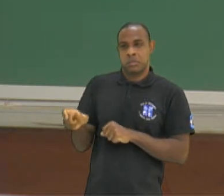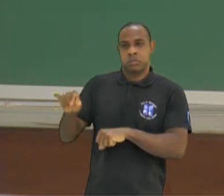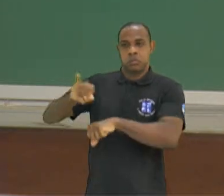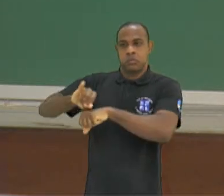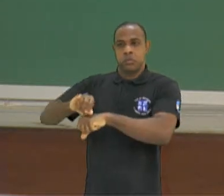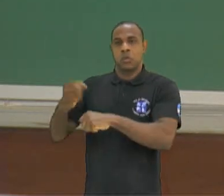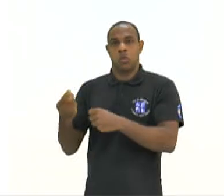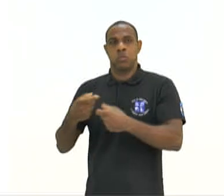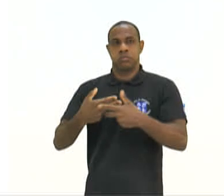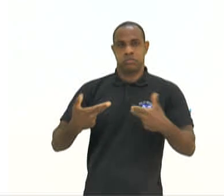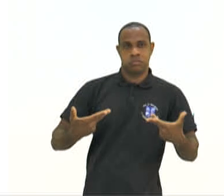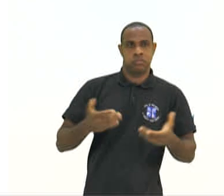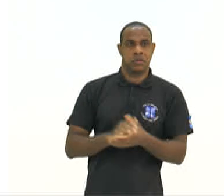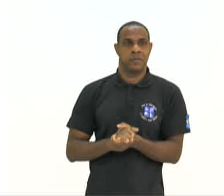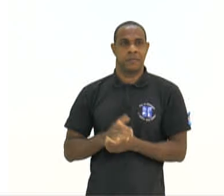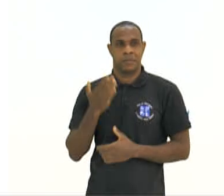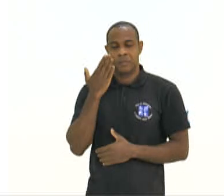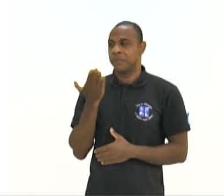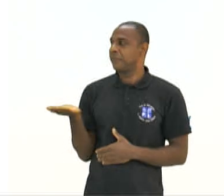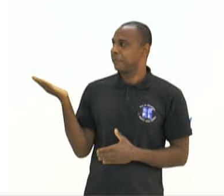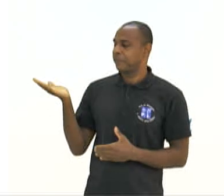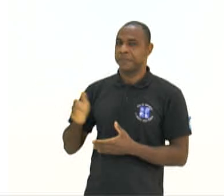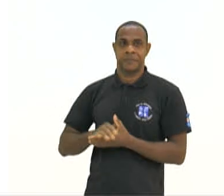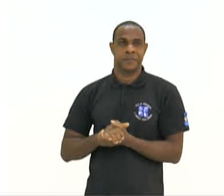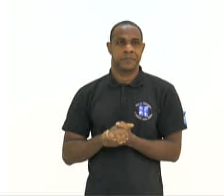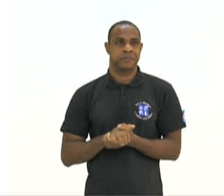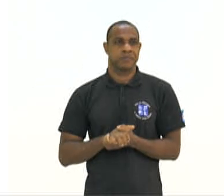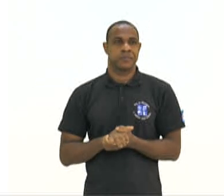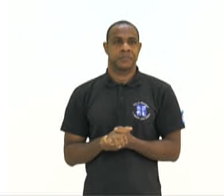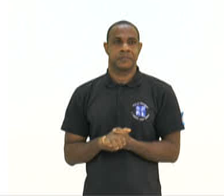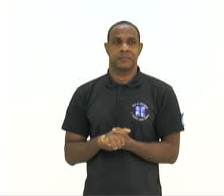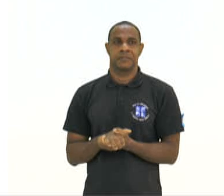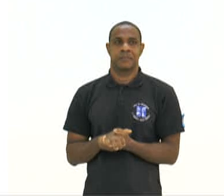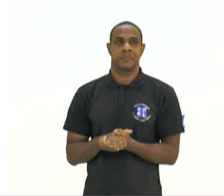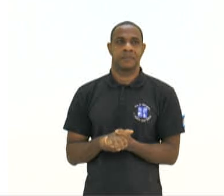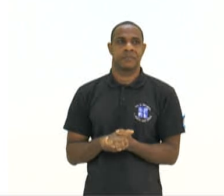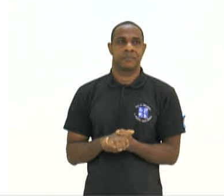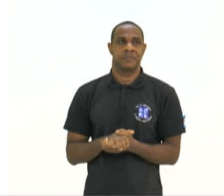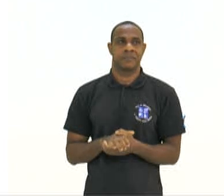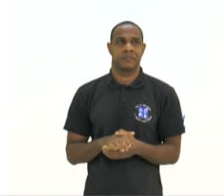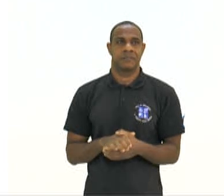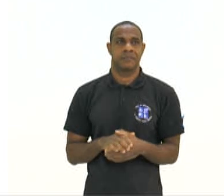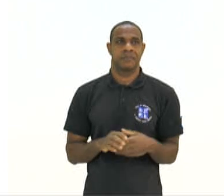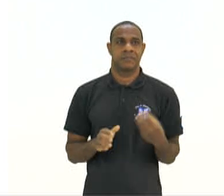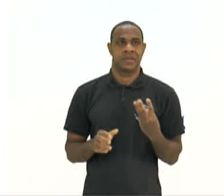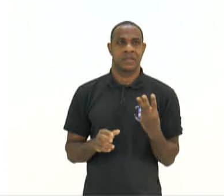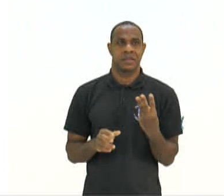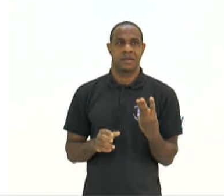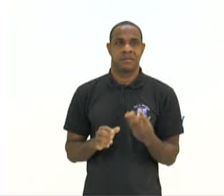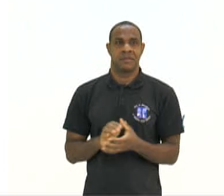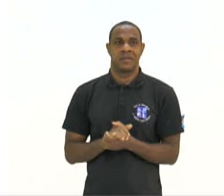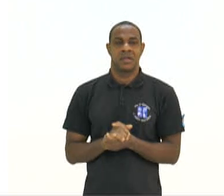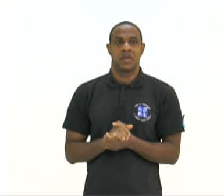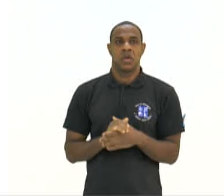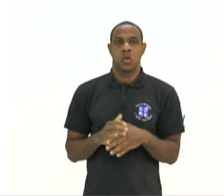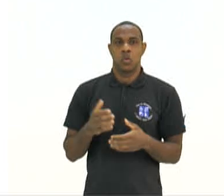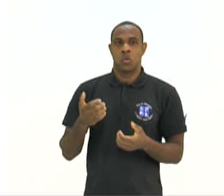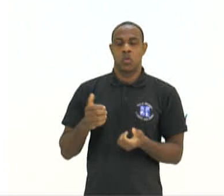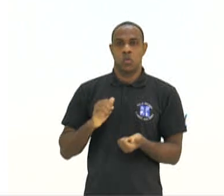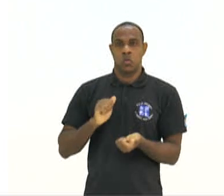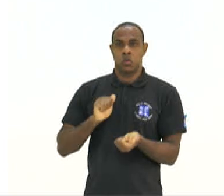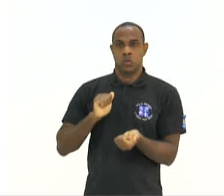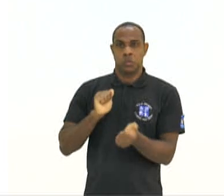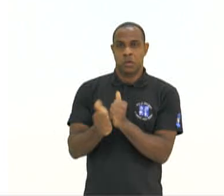objeto. In the sentence, the real sport that they imitate, na frase, o esporte real que eles